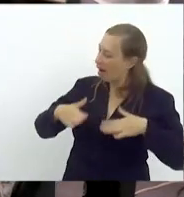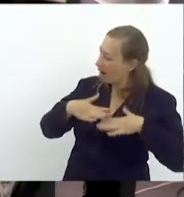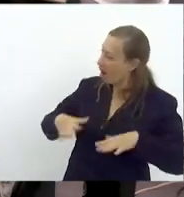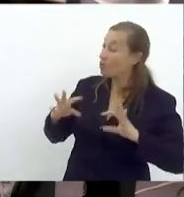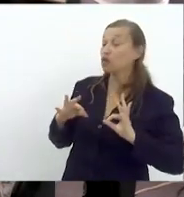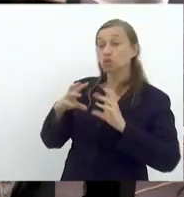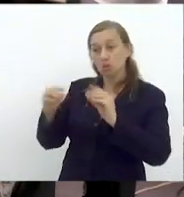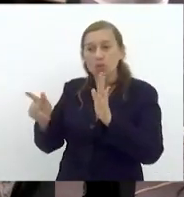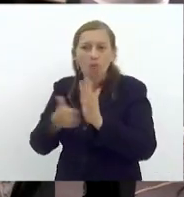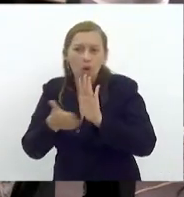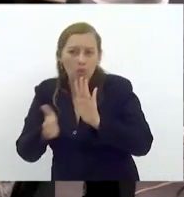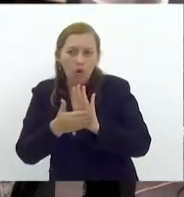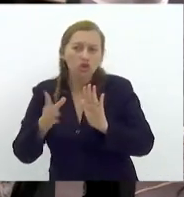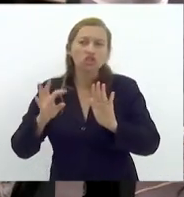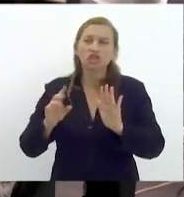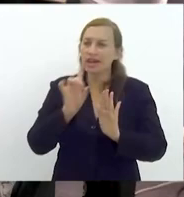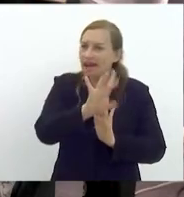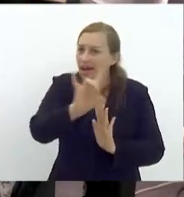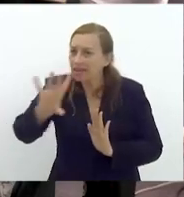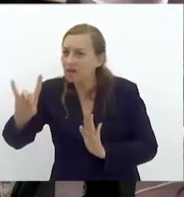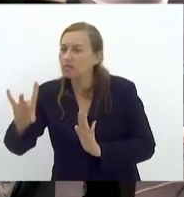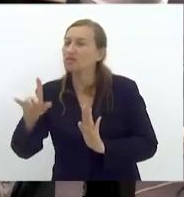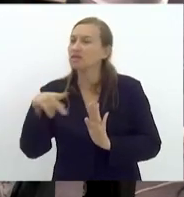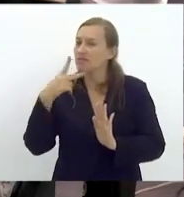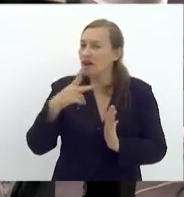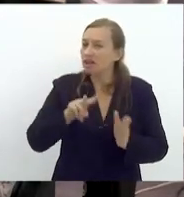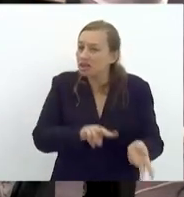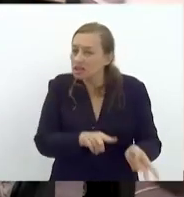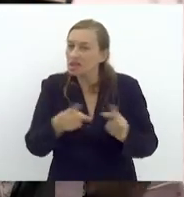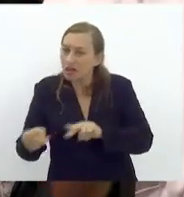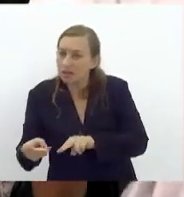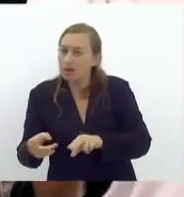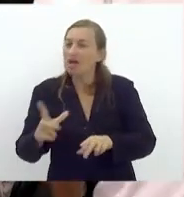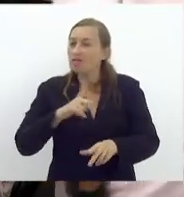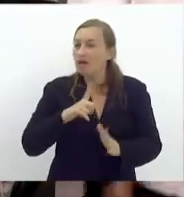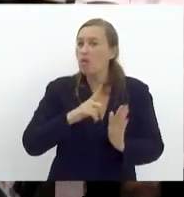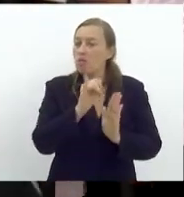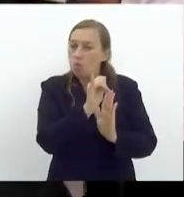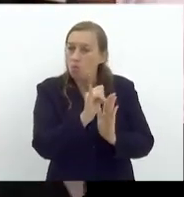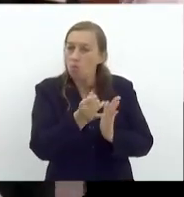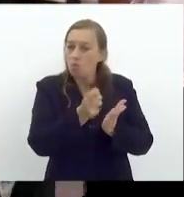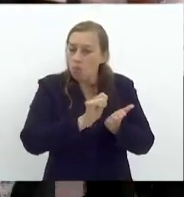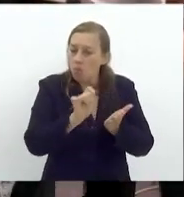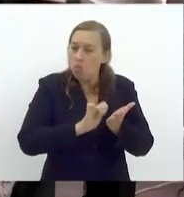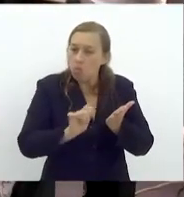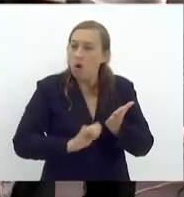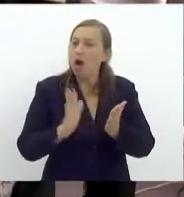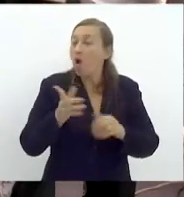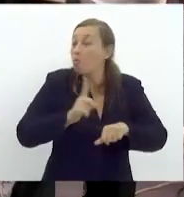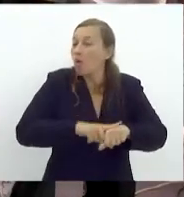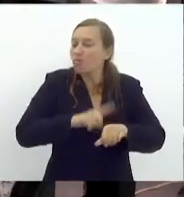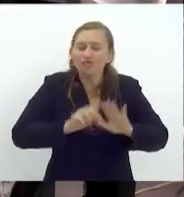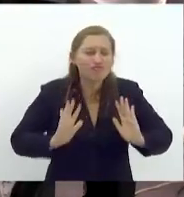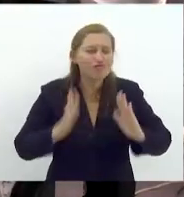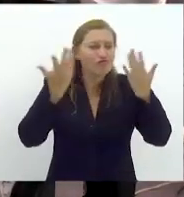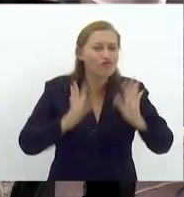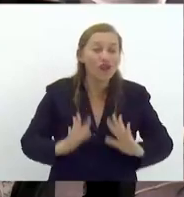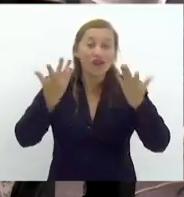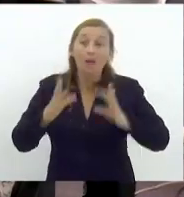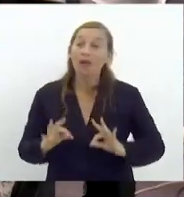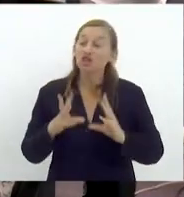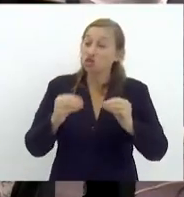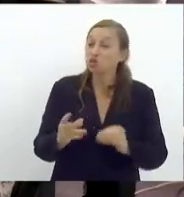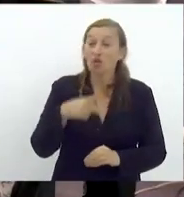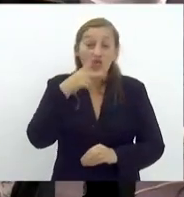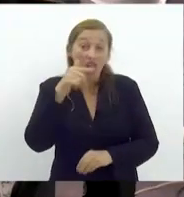todas as propostas que todo mundo tá trazendo aqui tá sendo encaminhado existe uma relatoria é um momento mais de celebração mas tudo que for